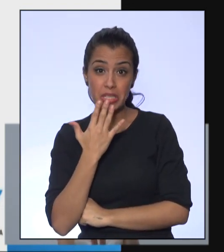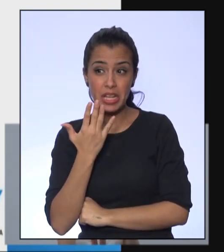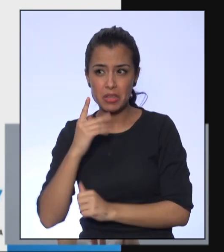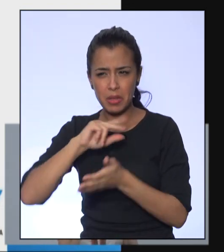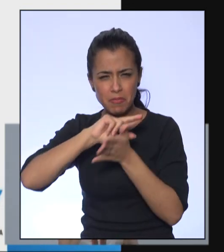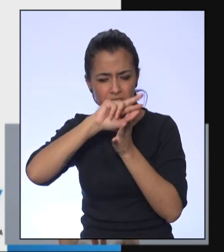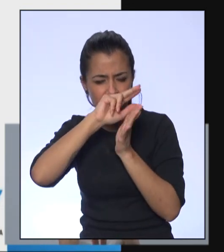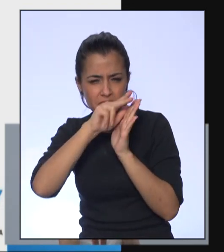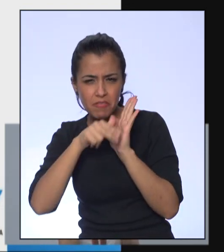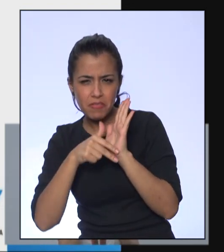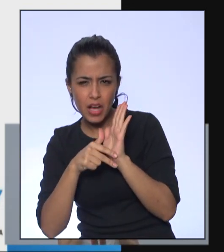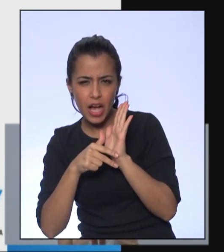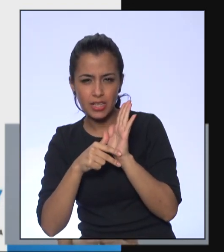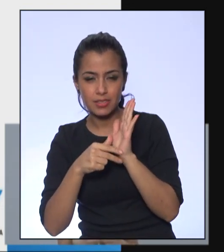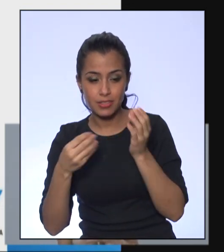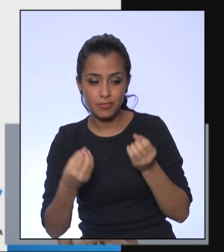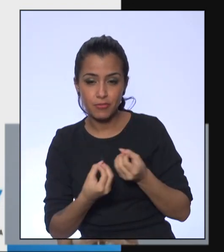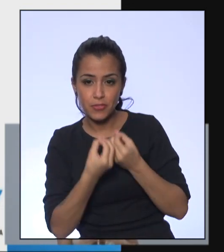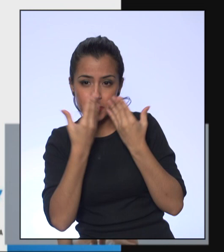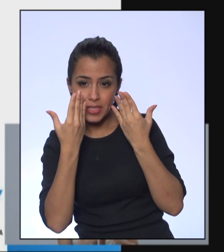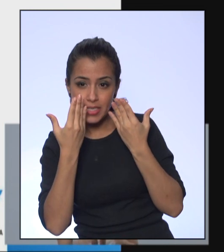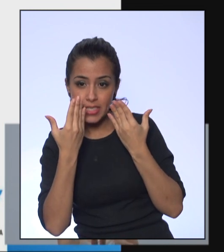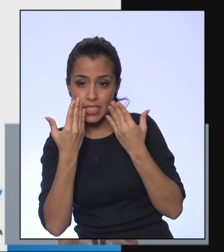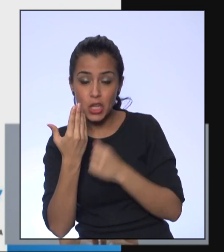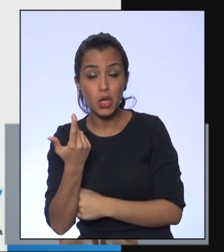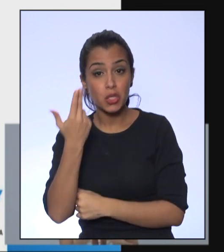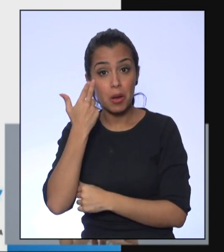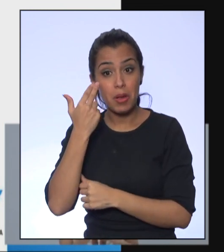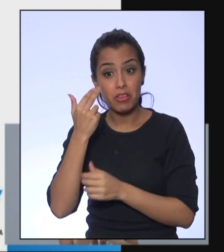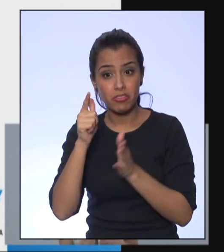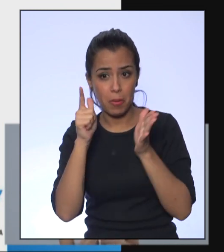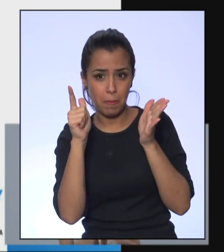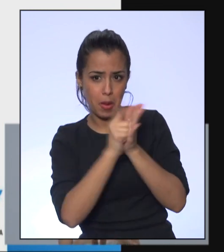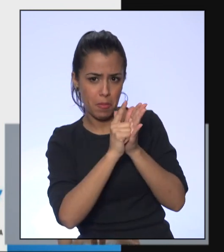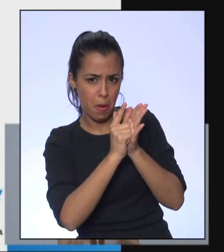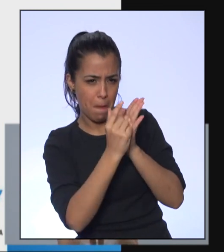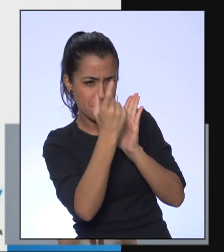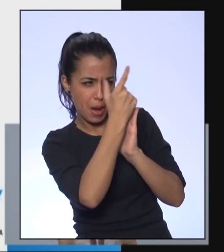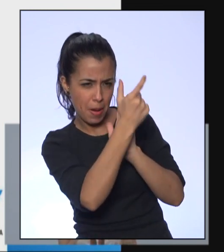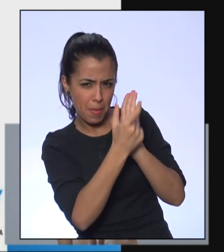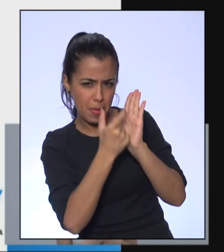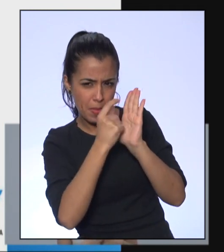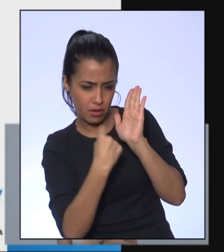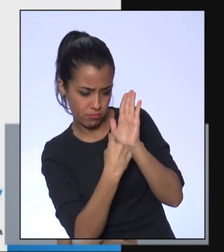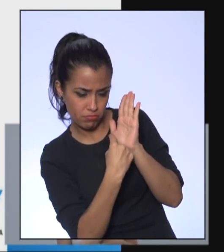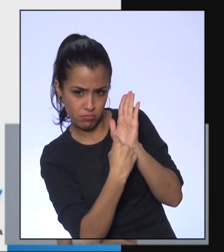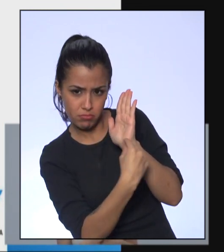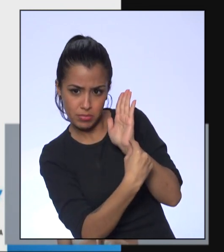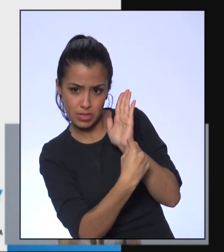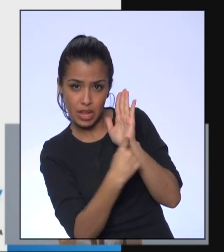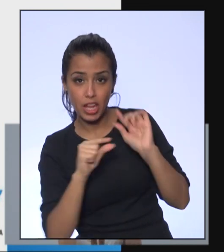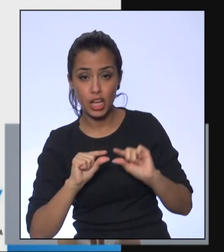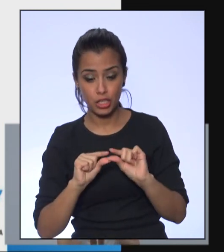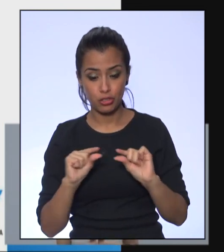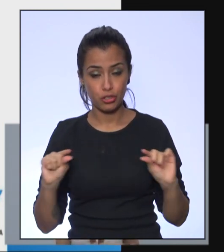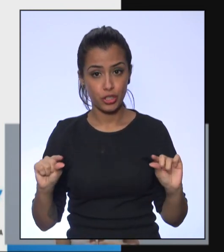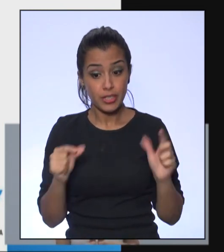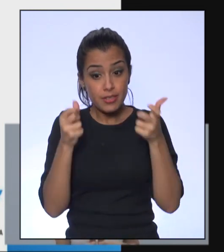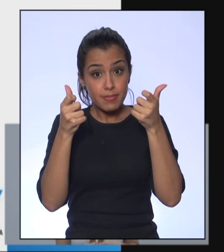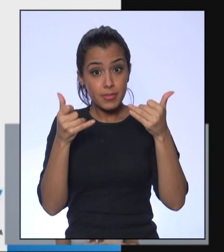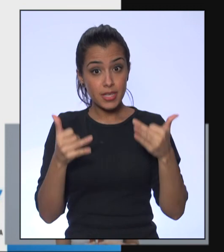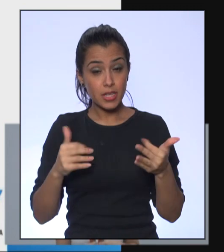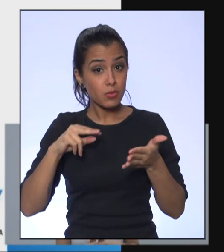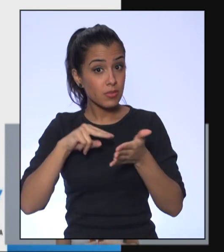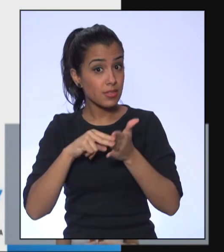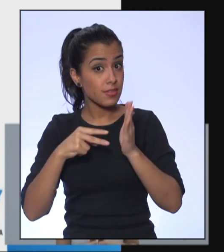que funciona? Geralmente a gente tem uma legenda no final do mapa que explica isso. Ótimo! Então vamos trazer o conceito